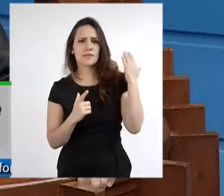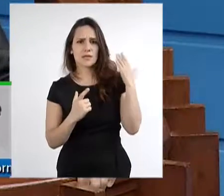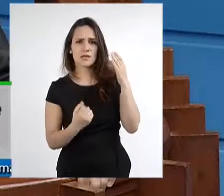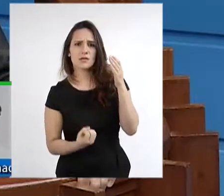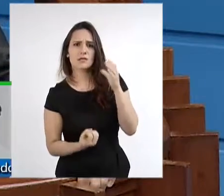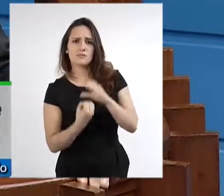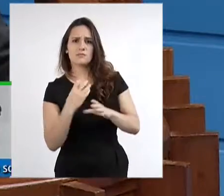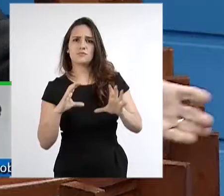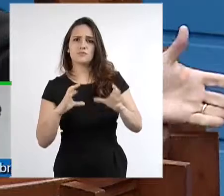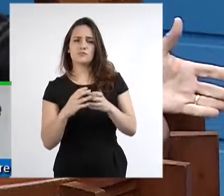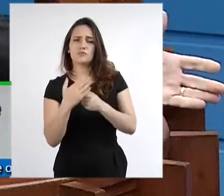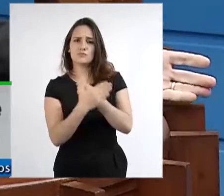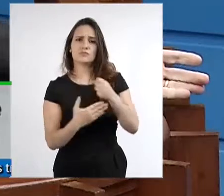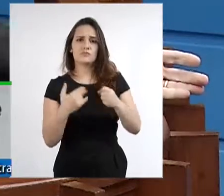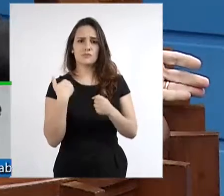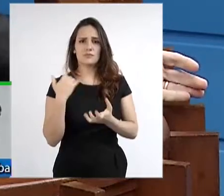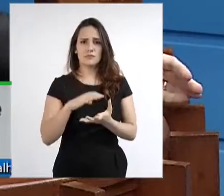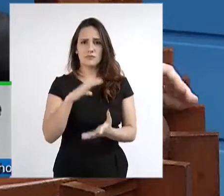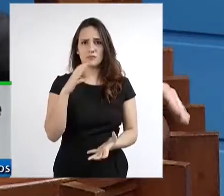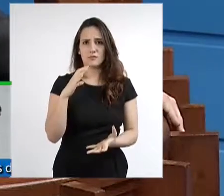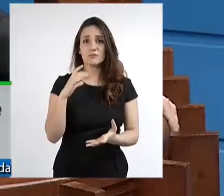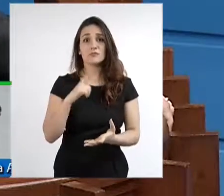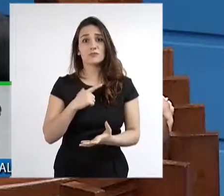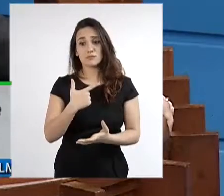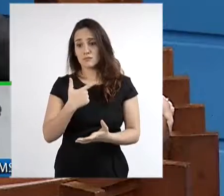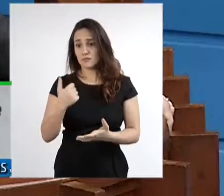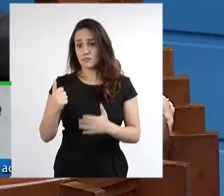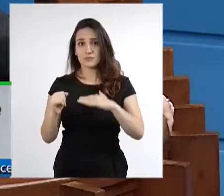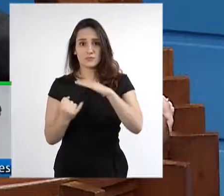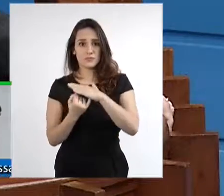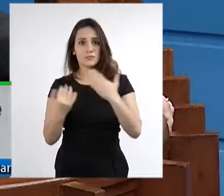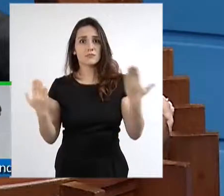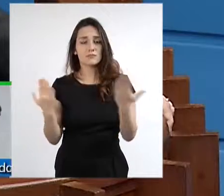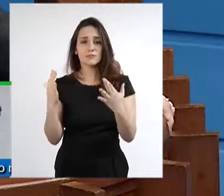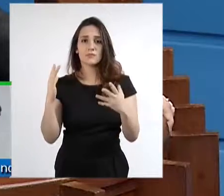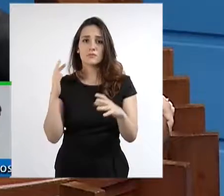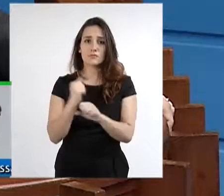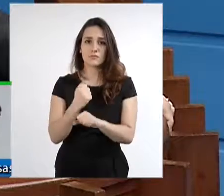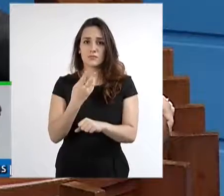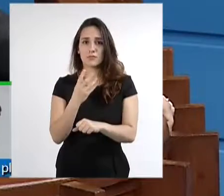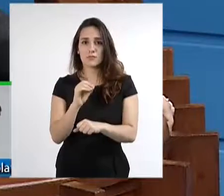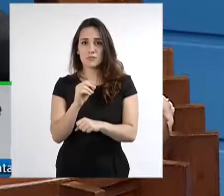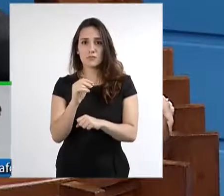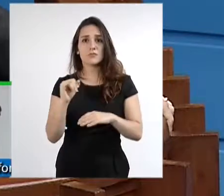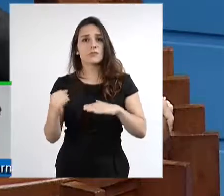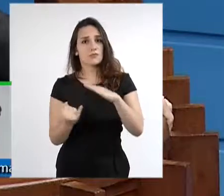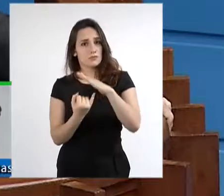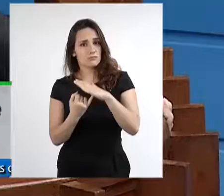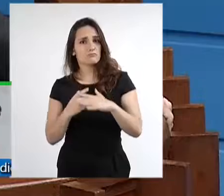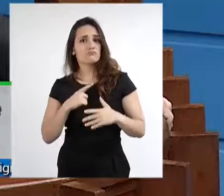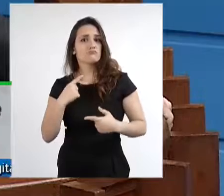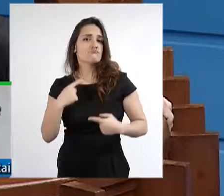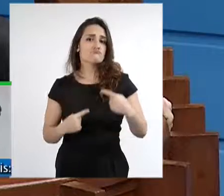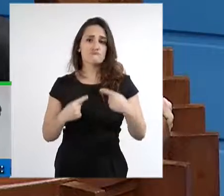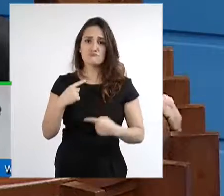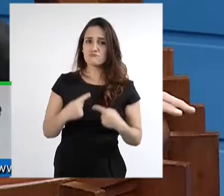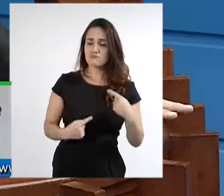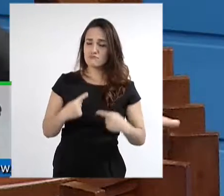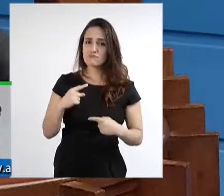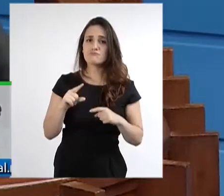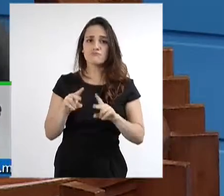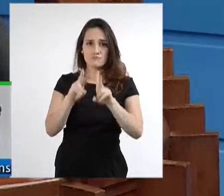instituições. Hoje nós somos mais de 40 instituições que debatem